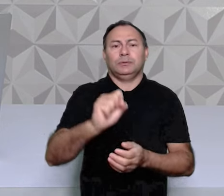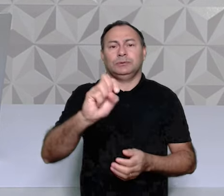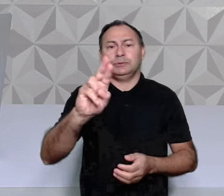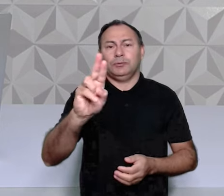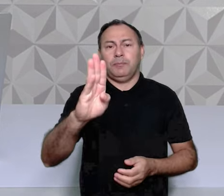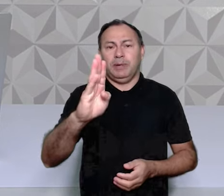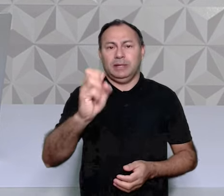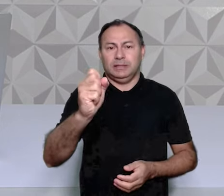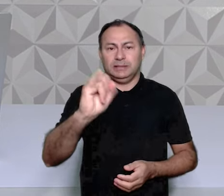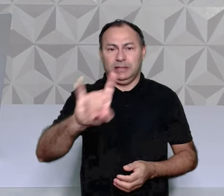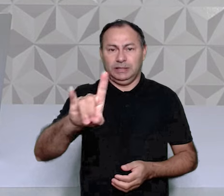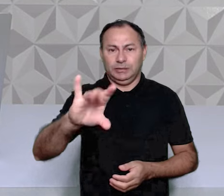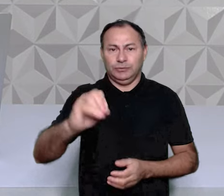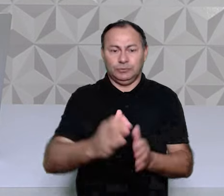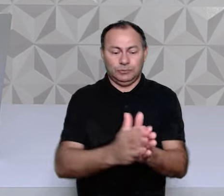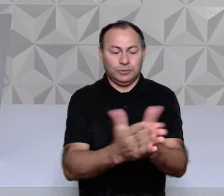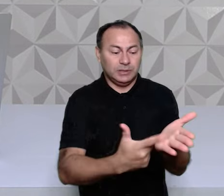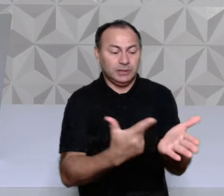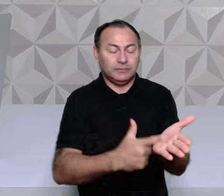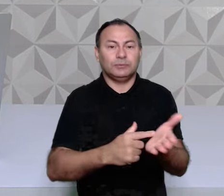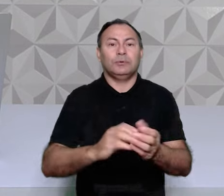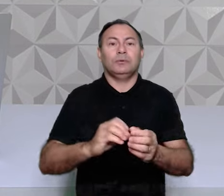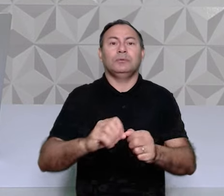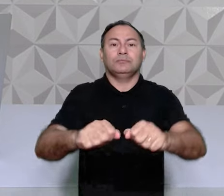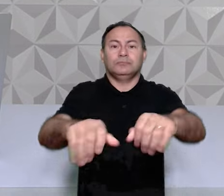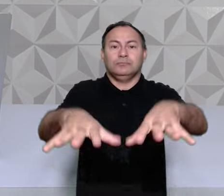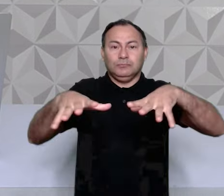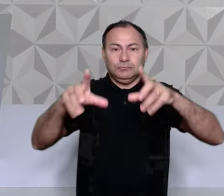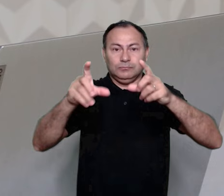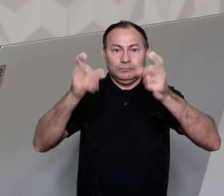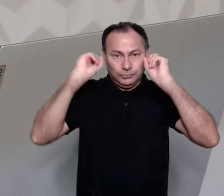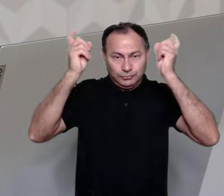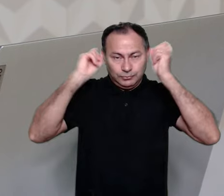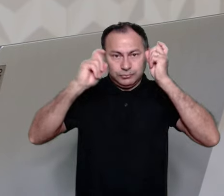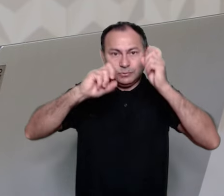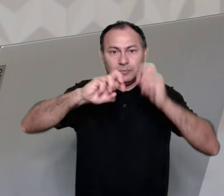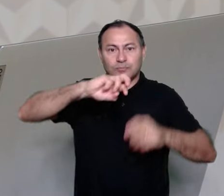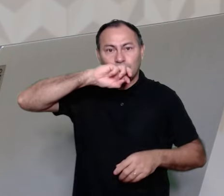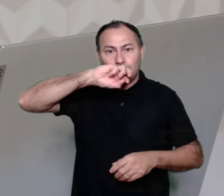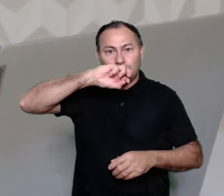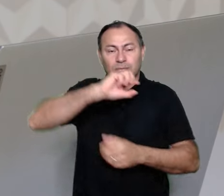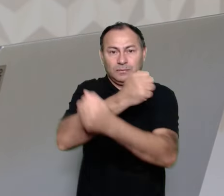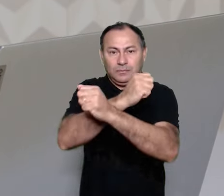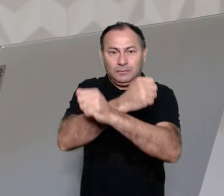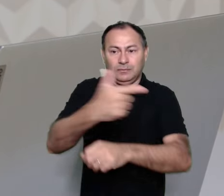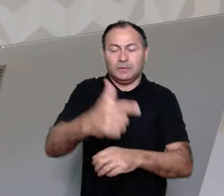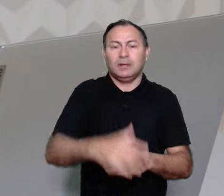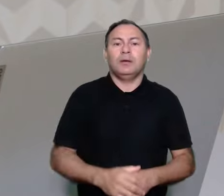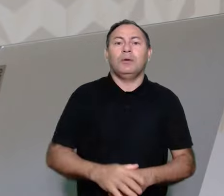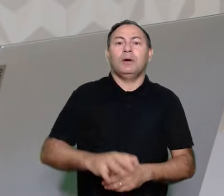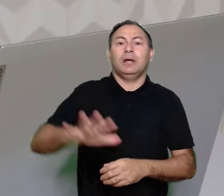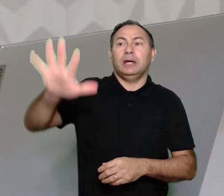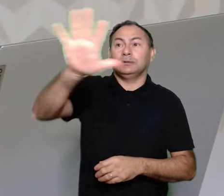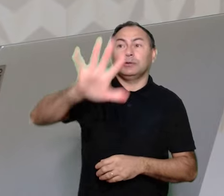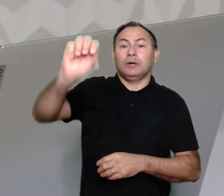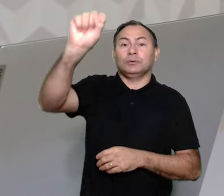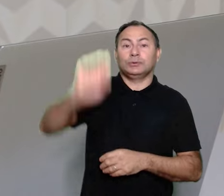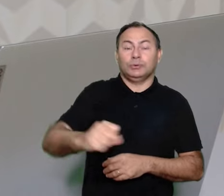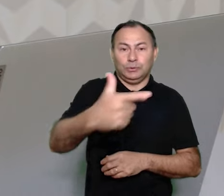os subsídios dos cadernos do concílio, que a Igreja, então, o Regional Sul 2 da